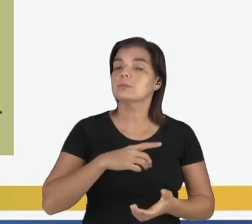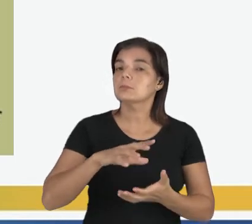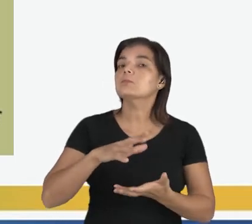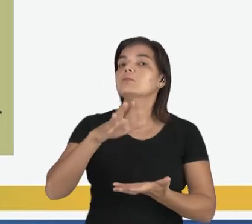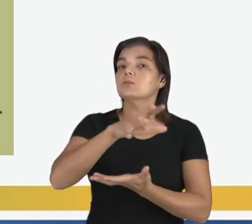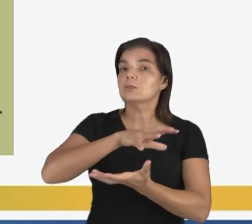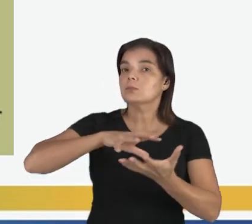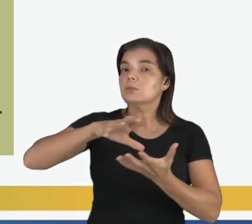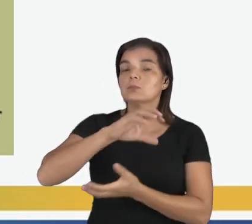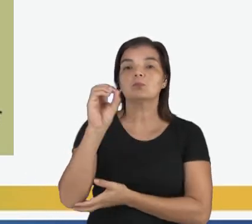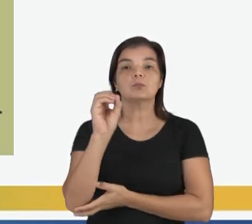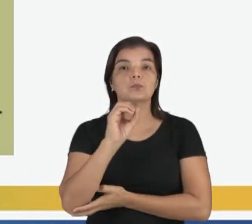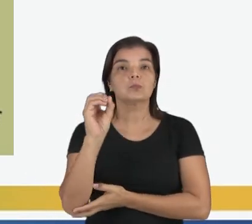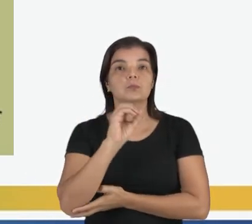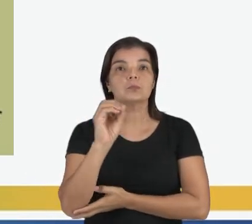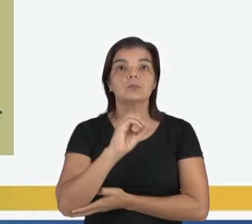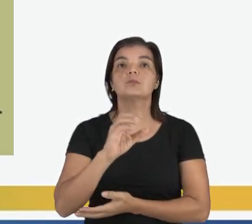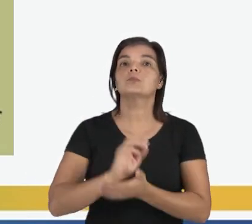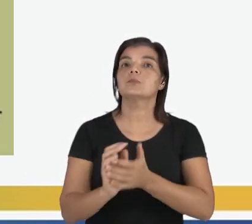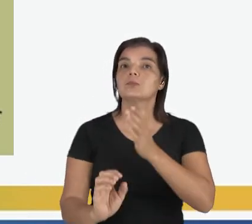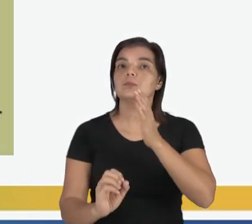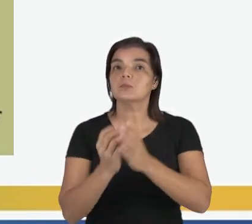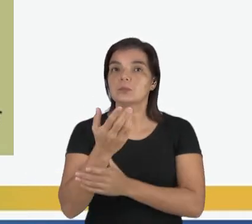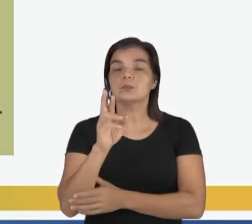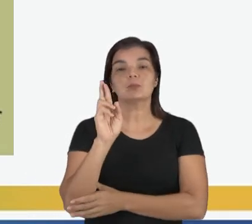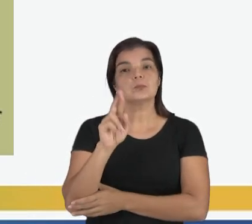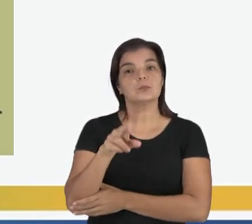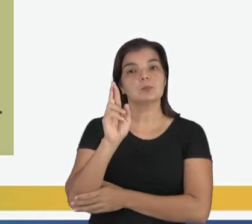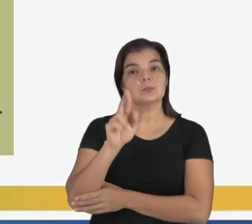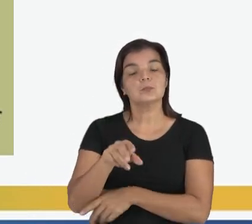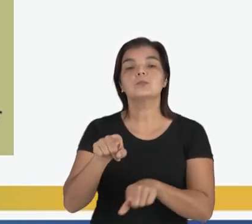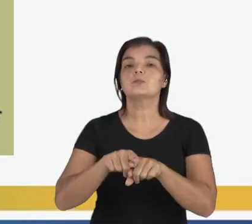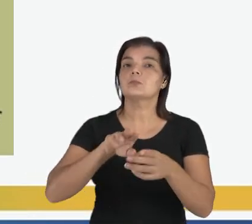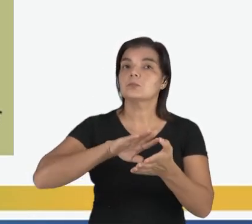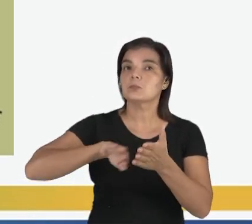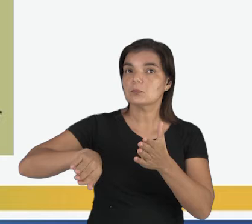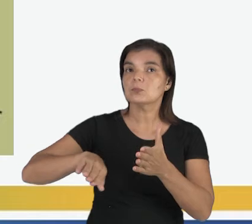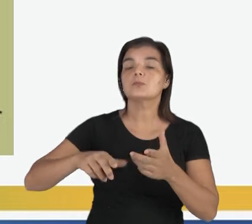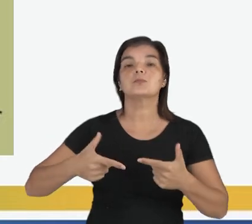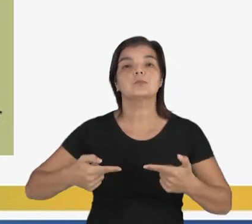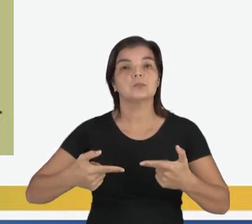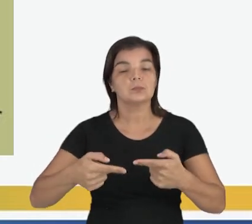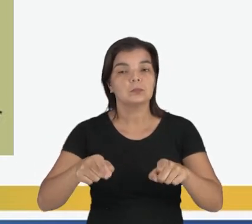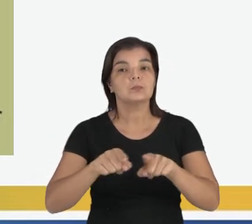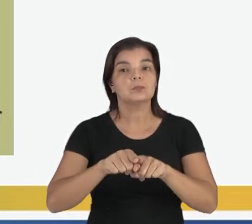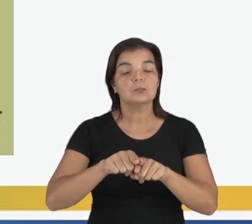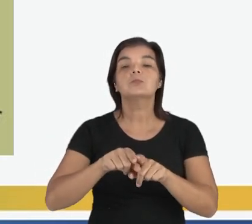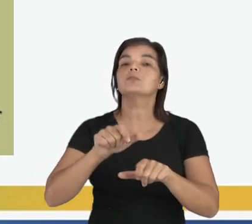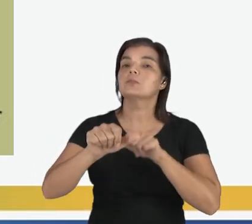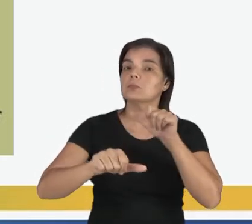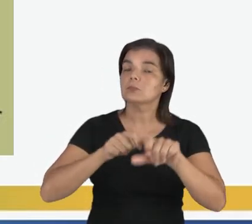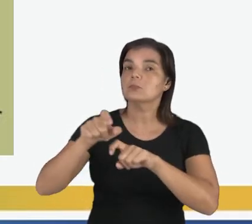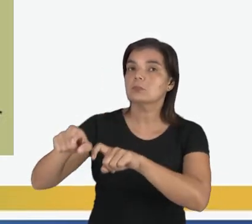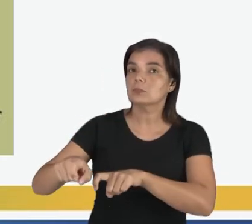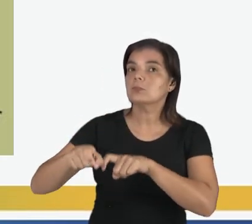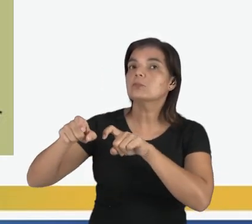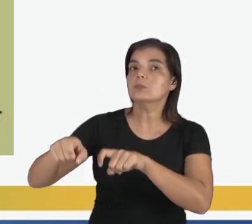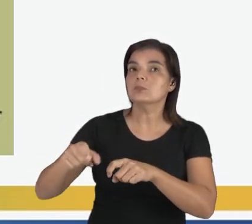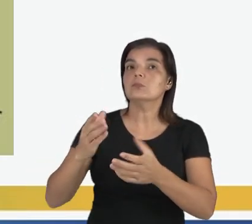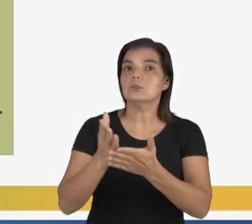de fato, a Revolução de Outubro, que acontece, né, a Rússia, ela é retirada da guerra, a gente tem essa reforma agrária, né, as terras